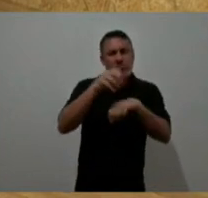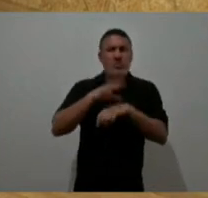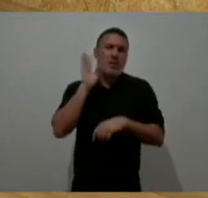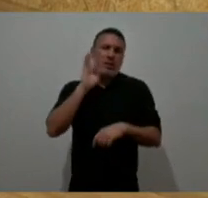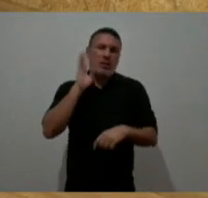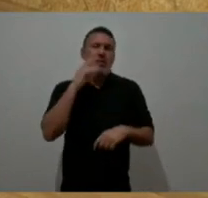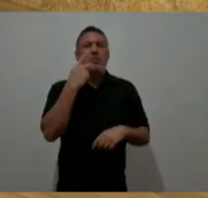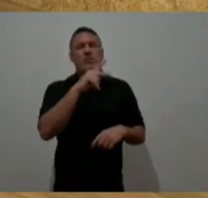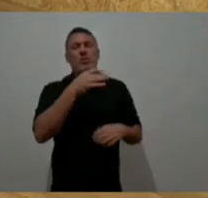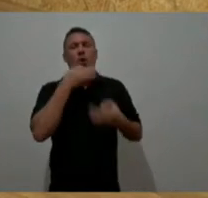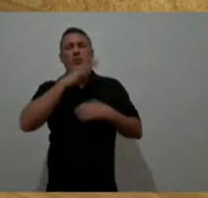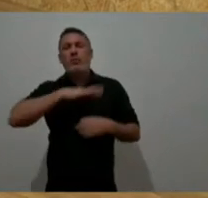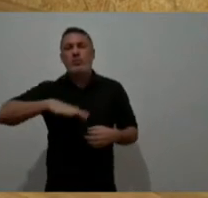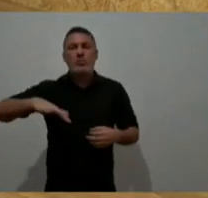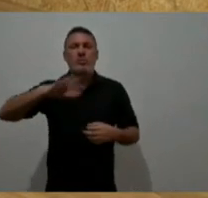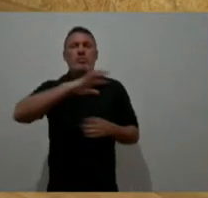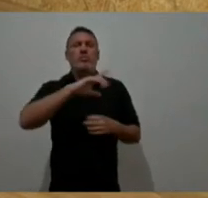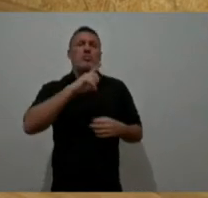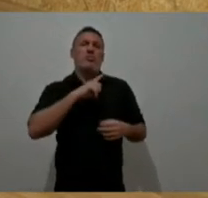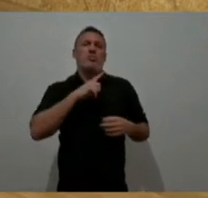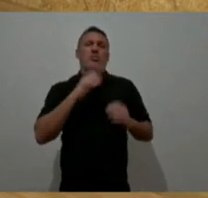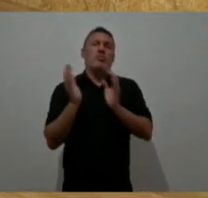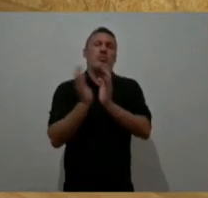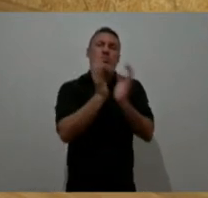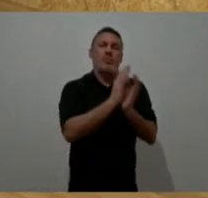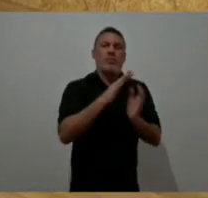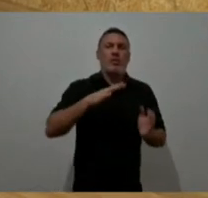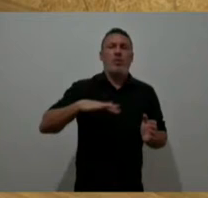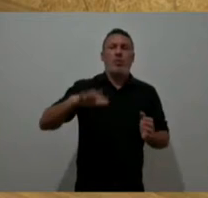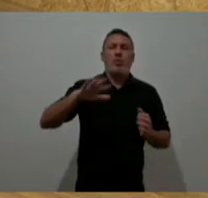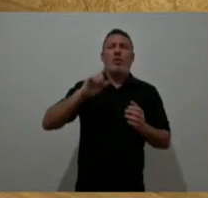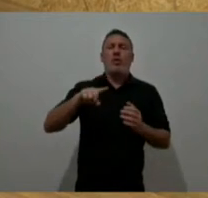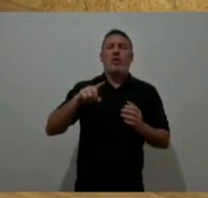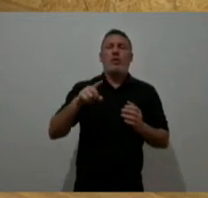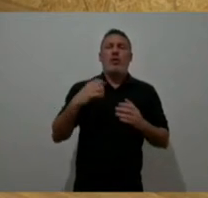de governança do ambiente corporativo capixaba.